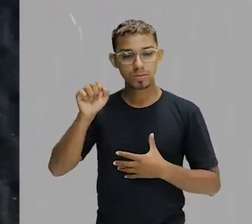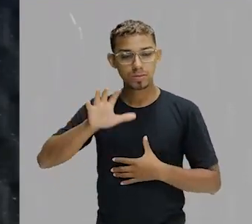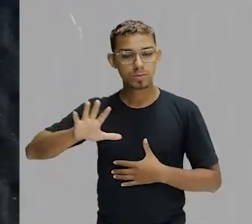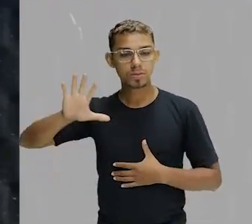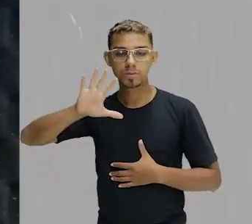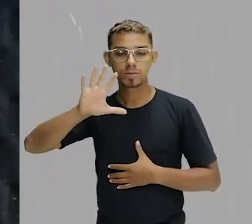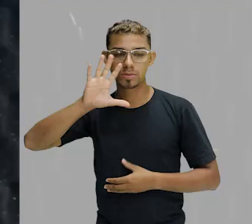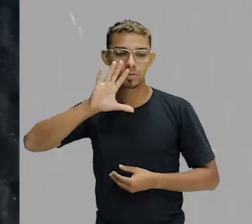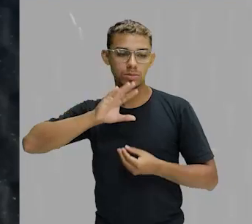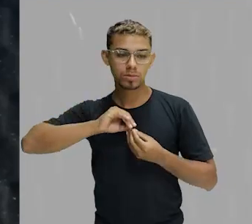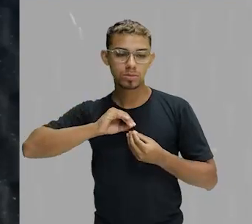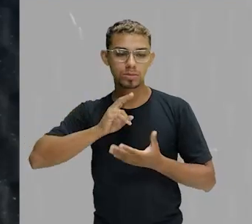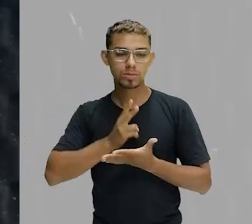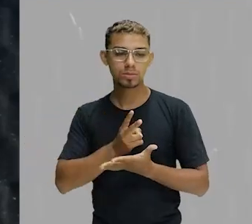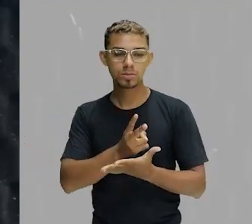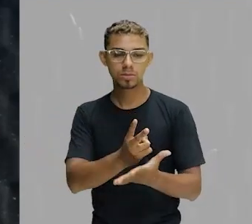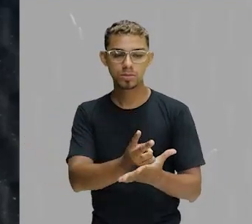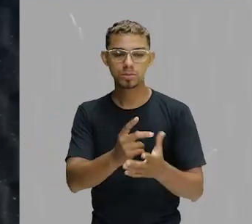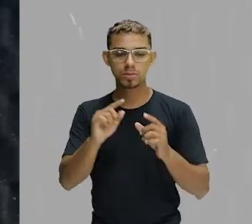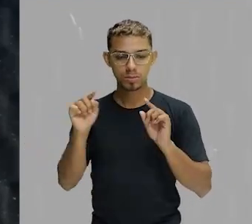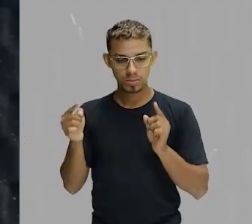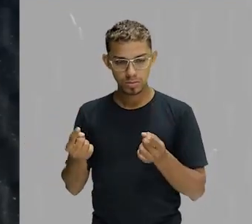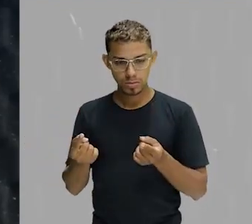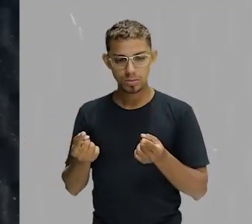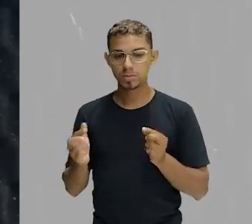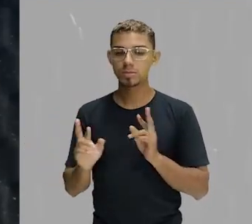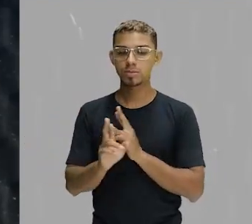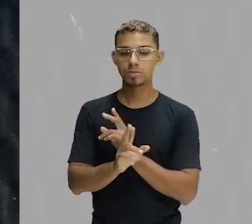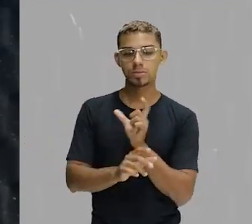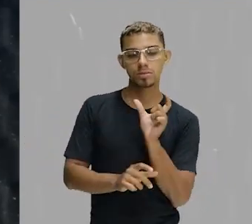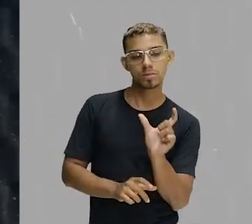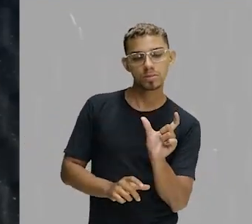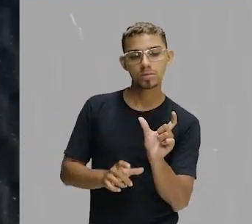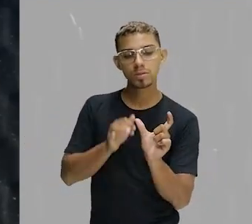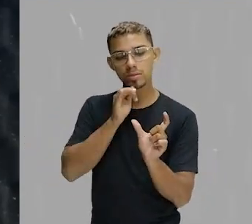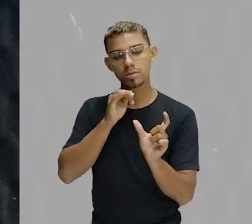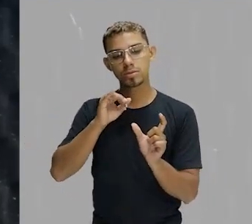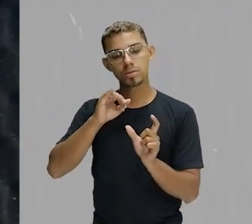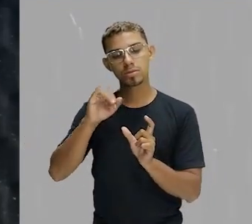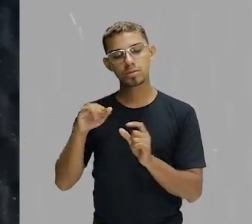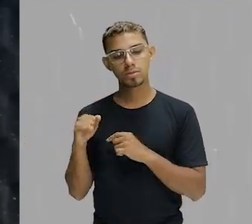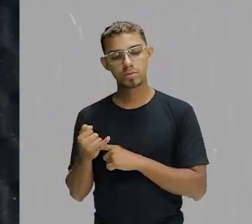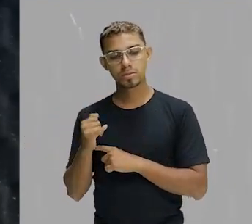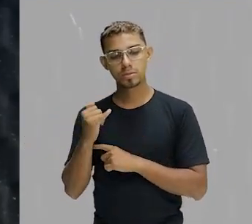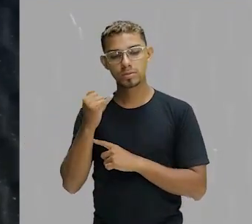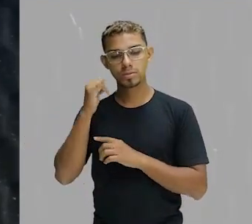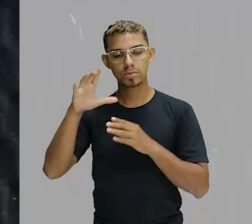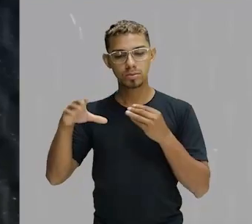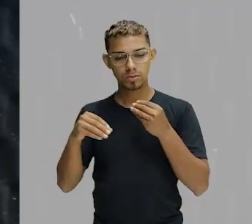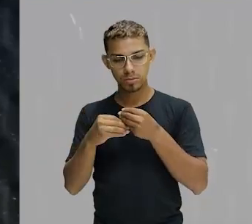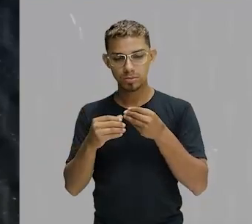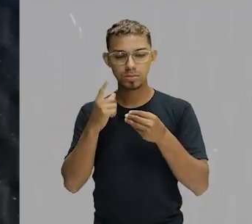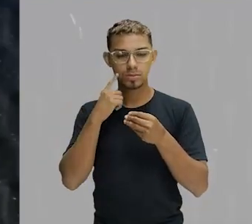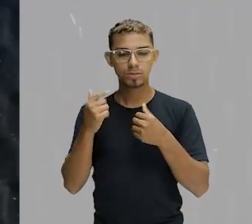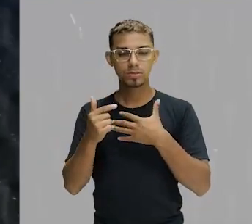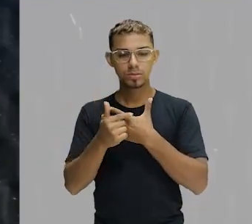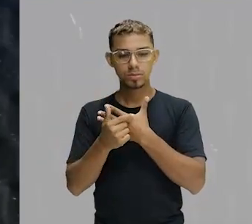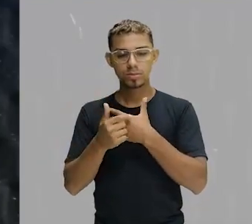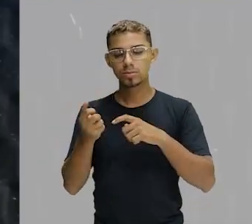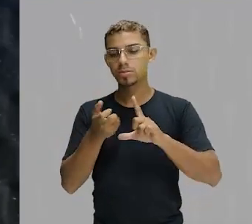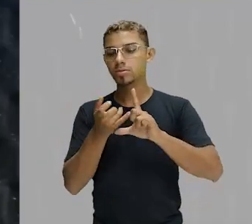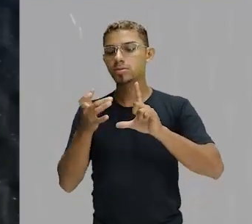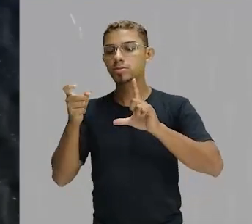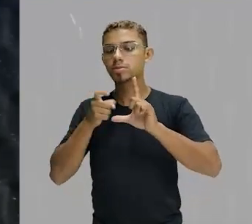generalizado. Todas as vezes agora que eu estiver fazendo relação de juro composto com função exponencial, por que